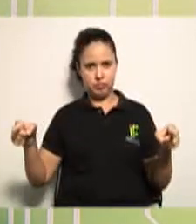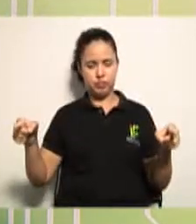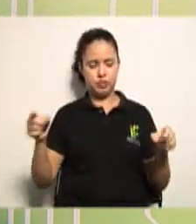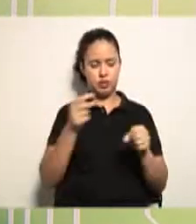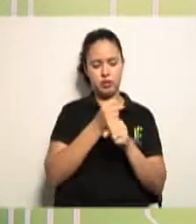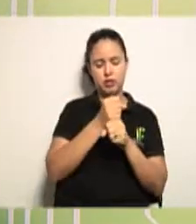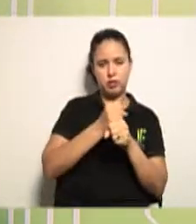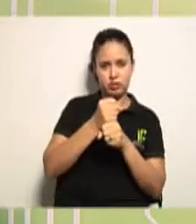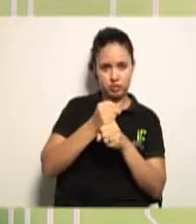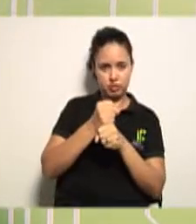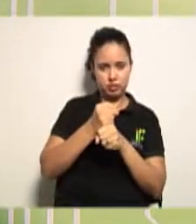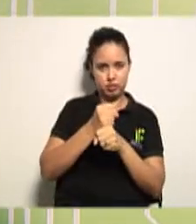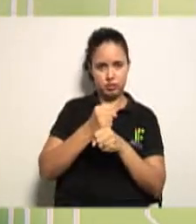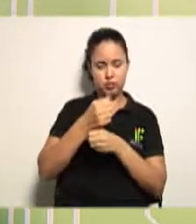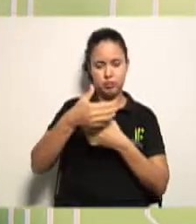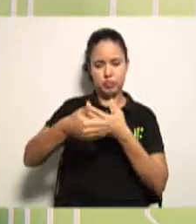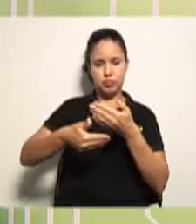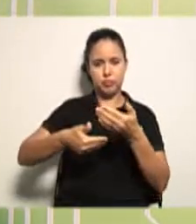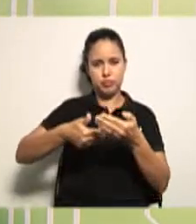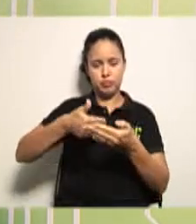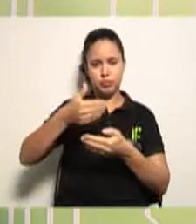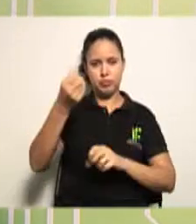da questão da evolução